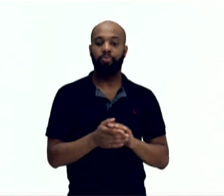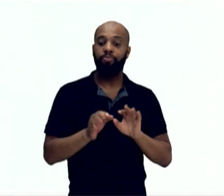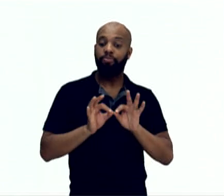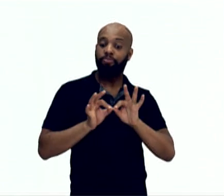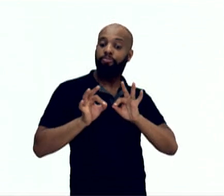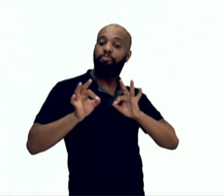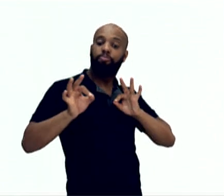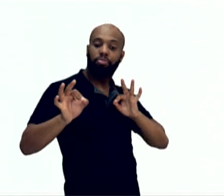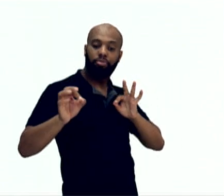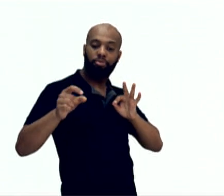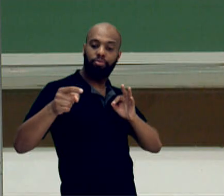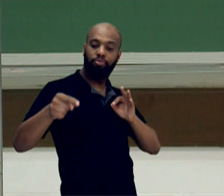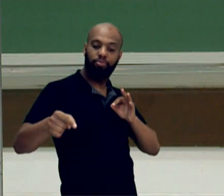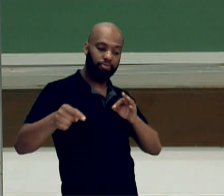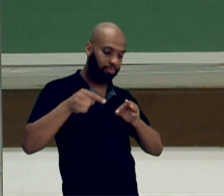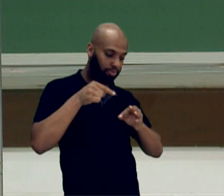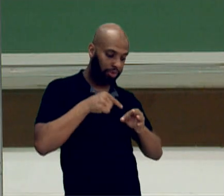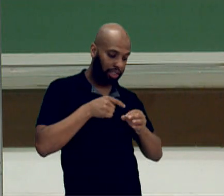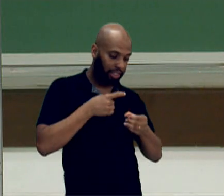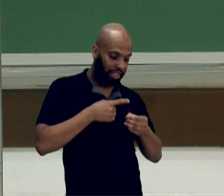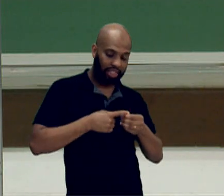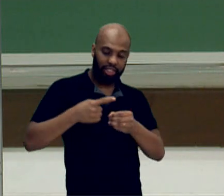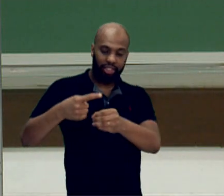quilômetros entre essas duas cidades?